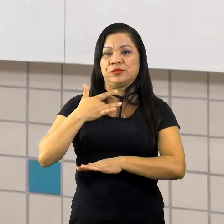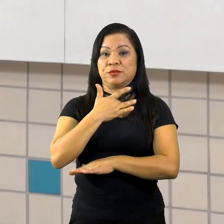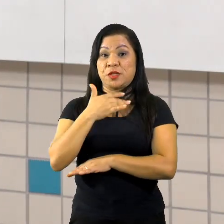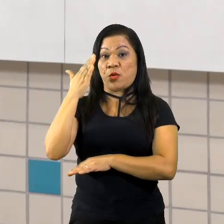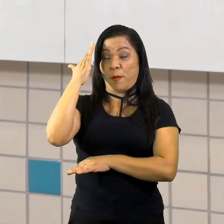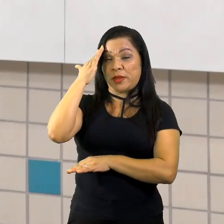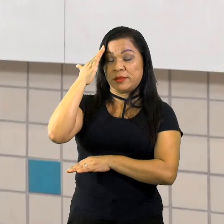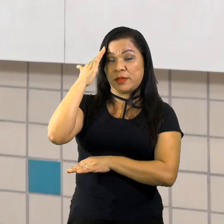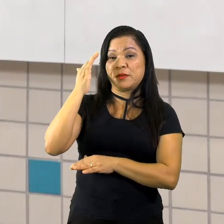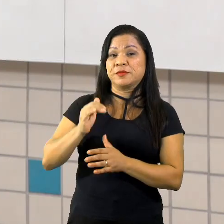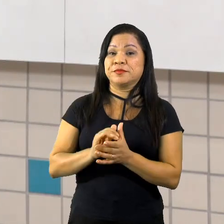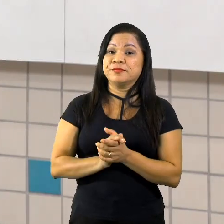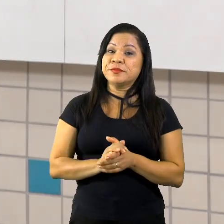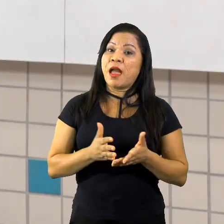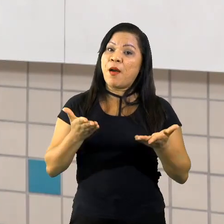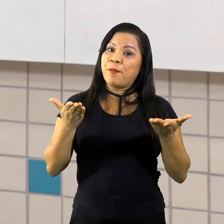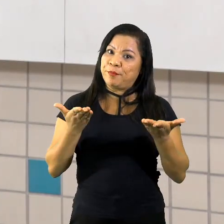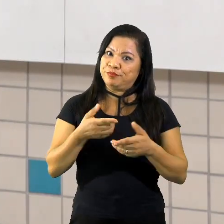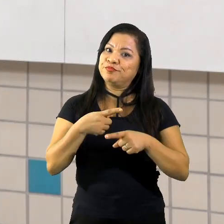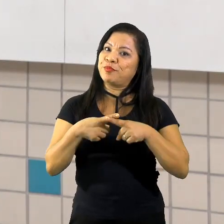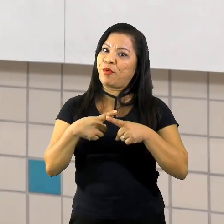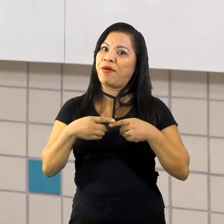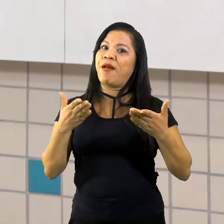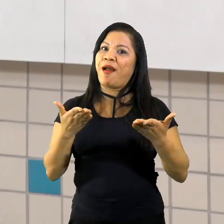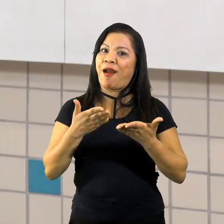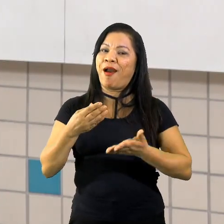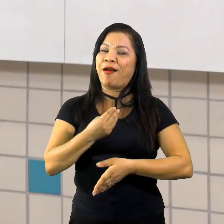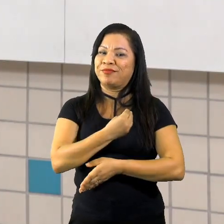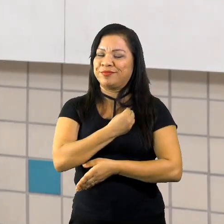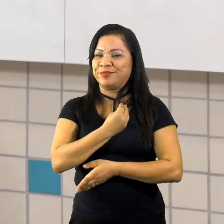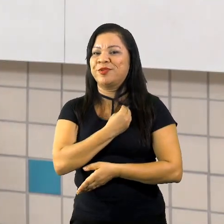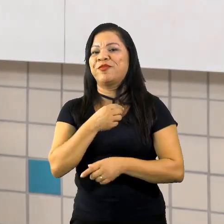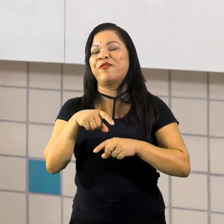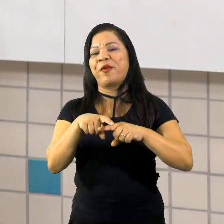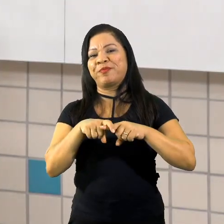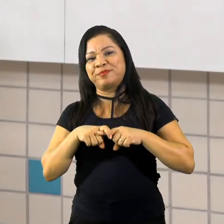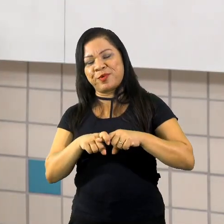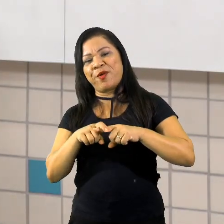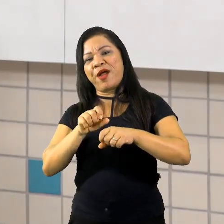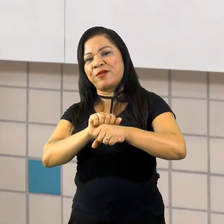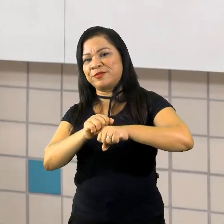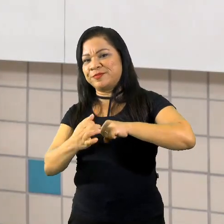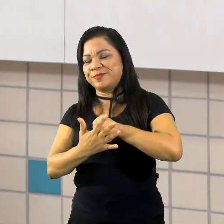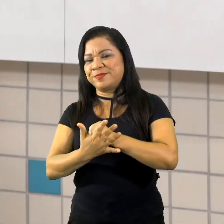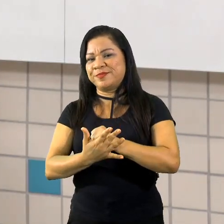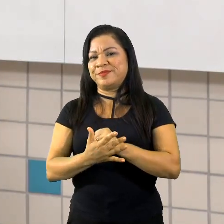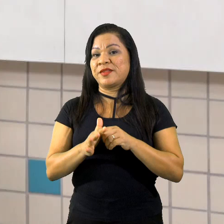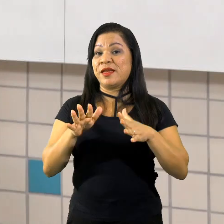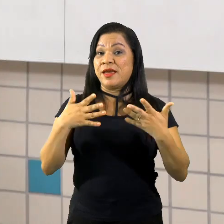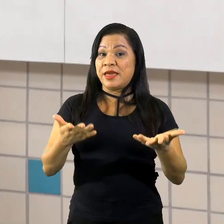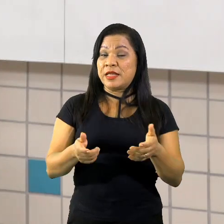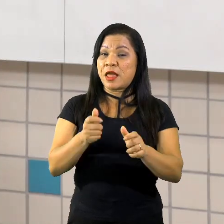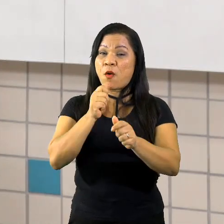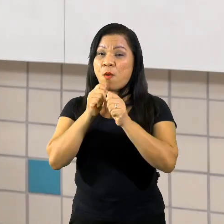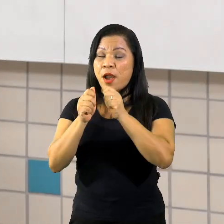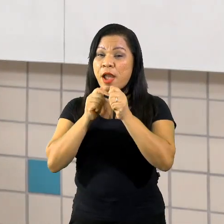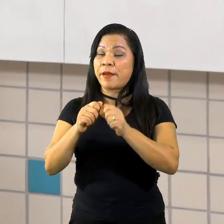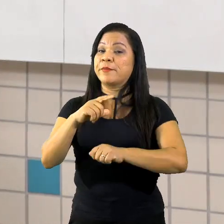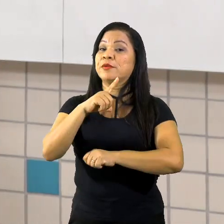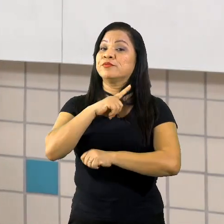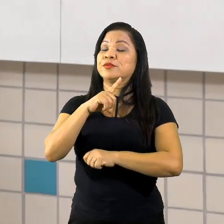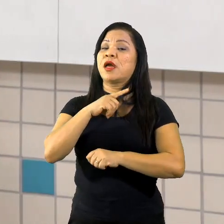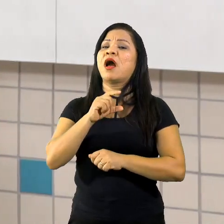que a gente está vivendo por causa do vírus. A reportagem, ela costuma ter um parágrafo